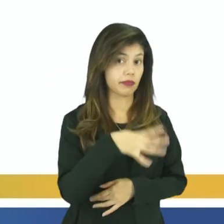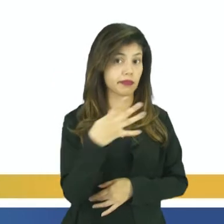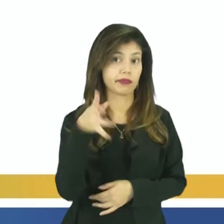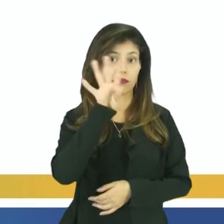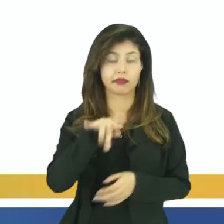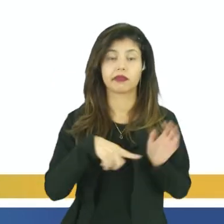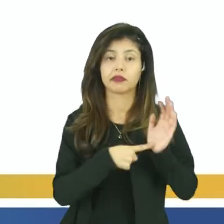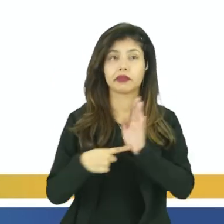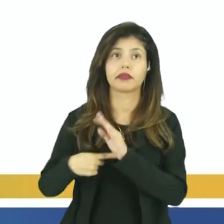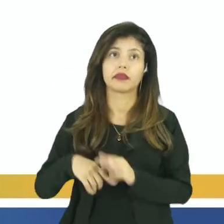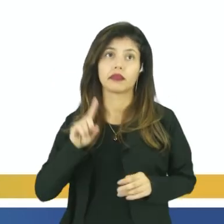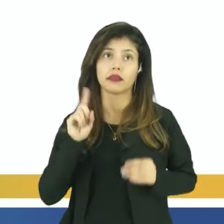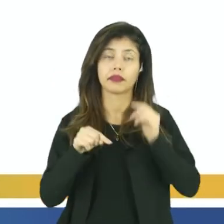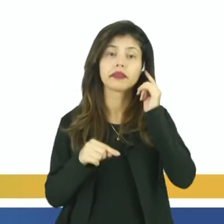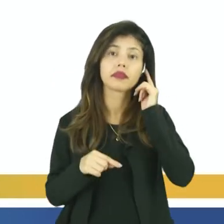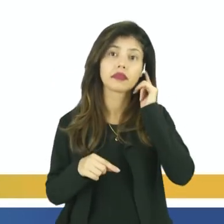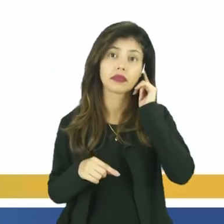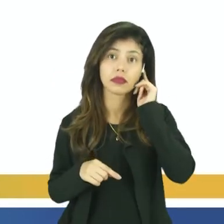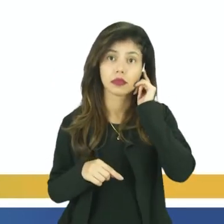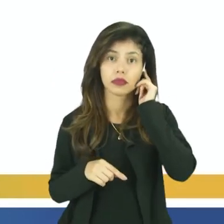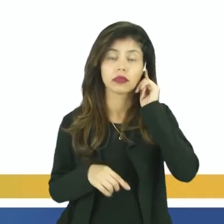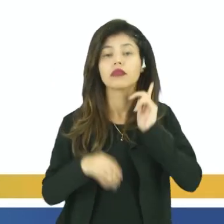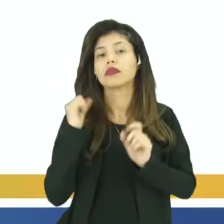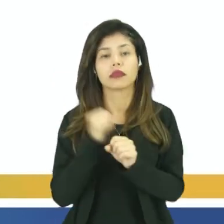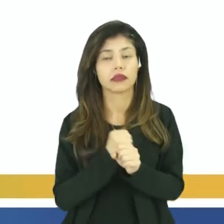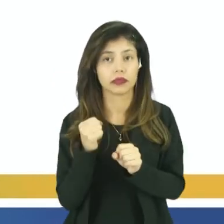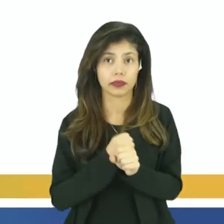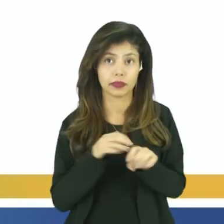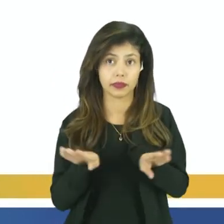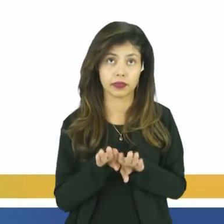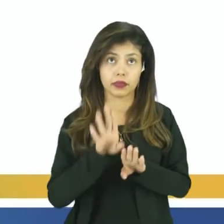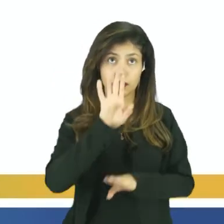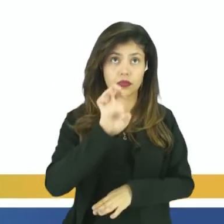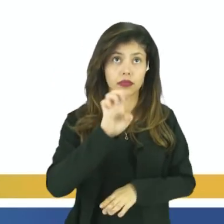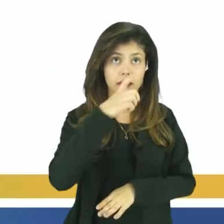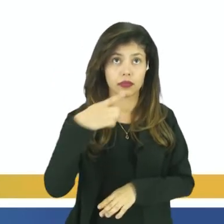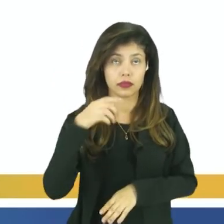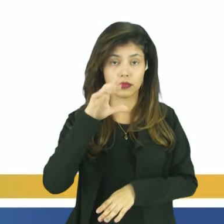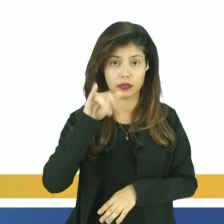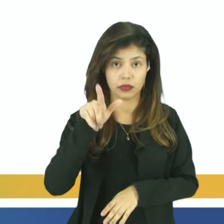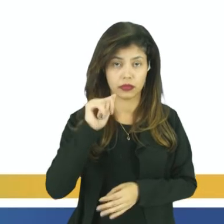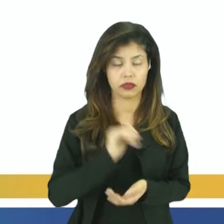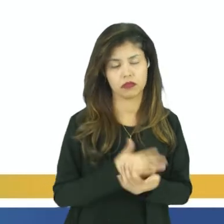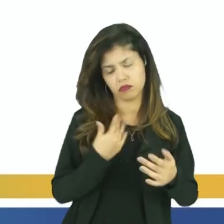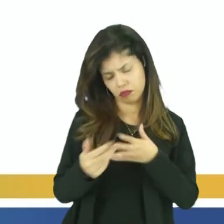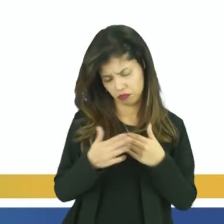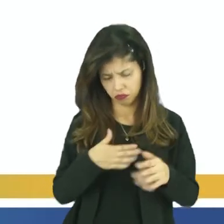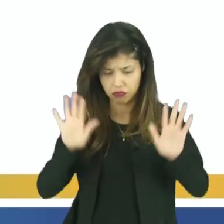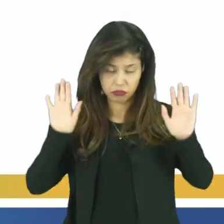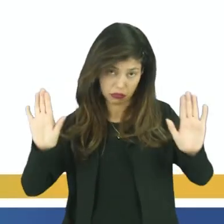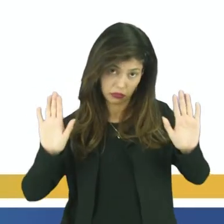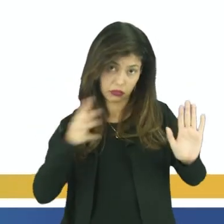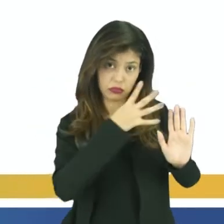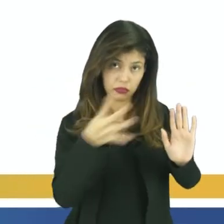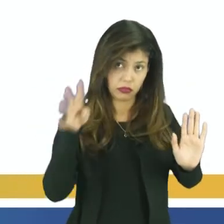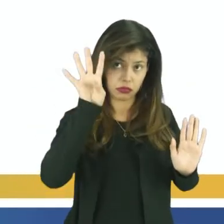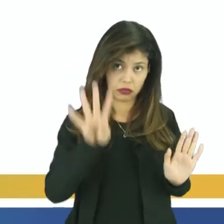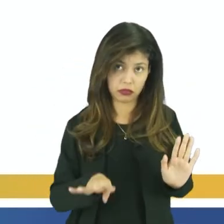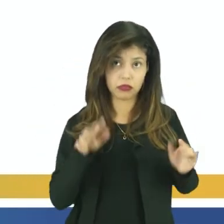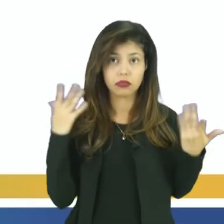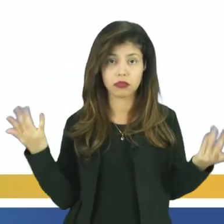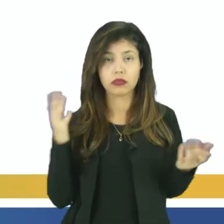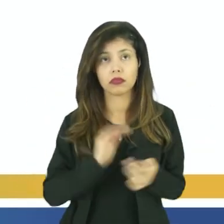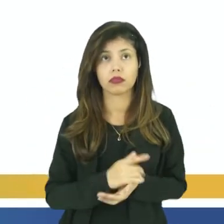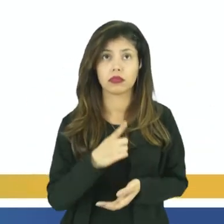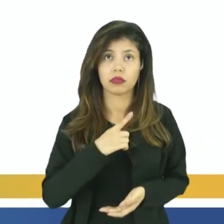quão simples é a construção do gráfico no Excel. Então, para montar qualquer gráfico no Excel, é necessário que se